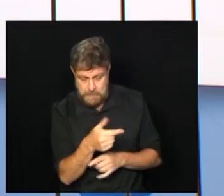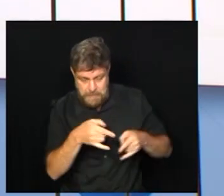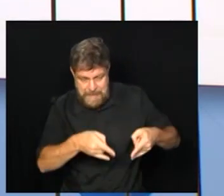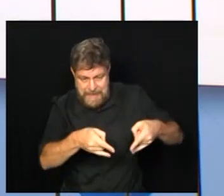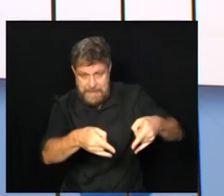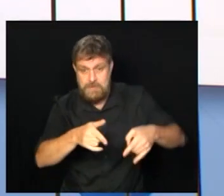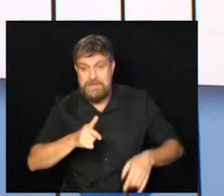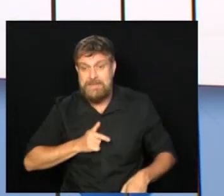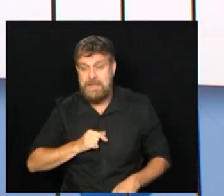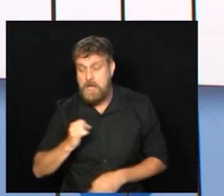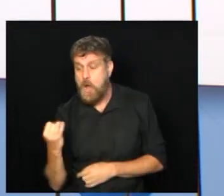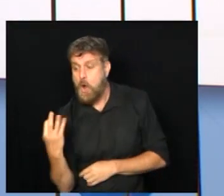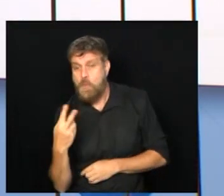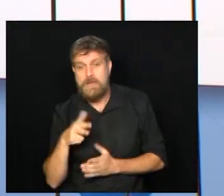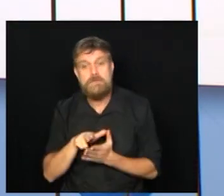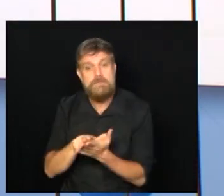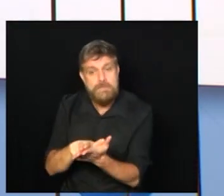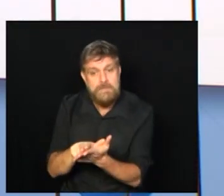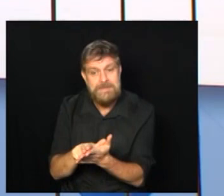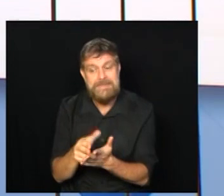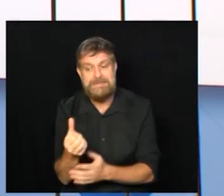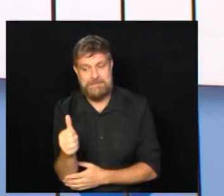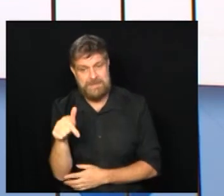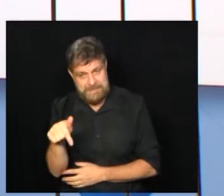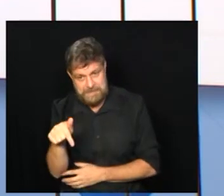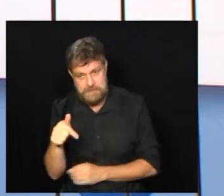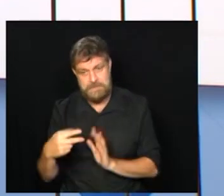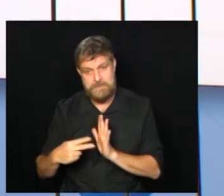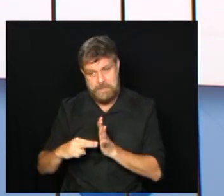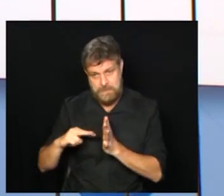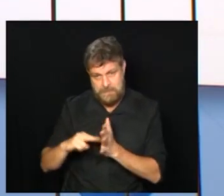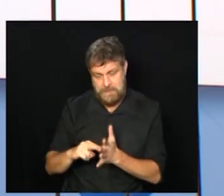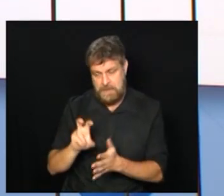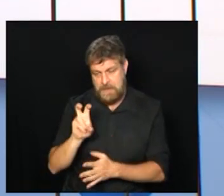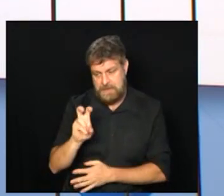disponíveis, dos quais 67 ocupados, o que representa